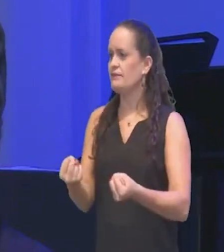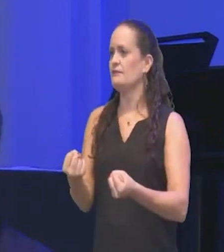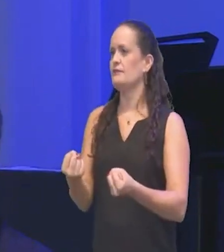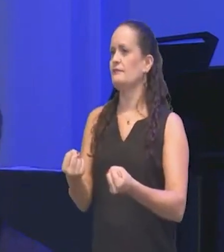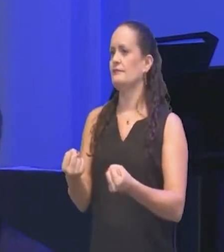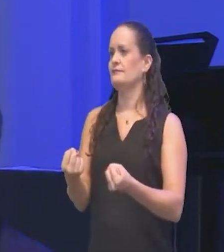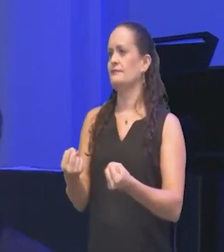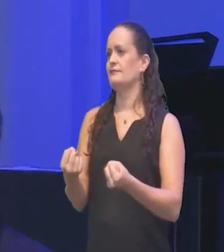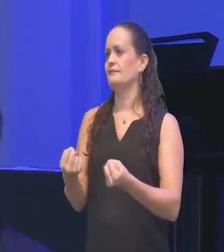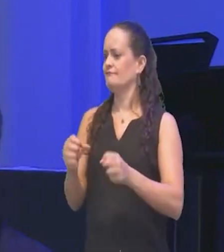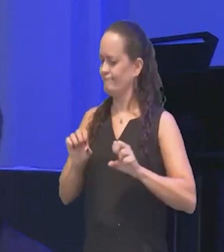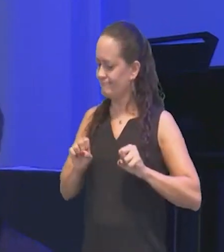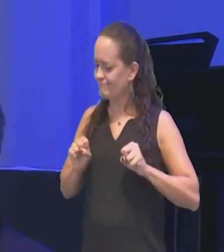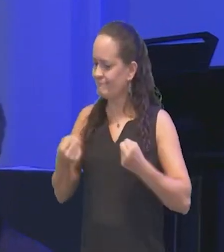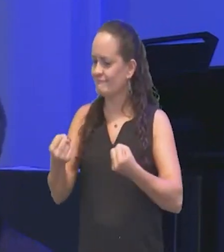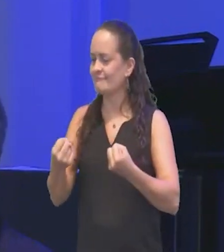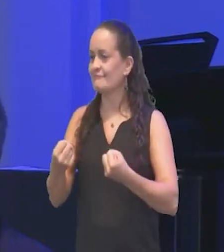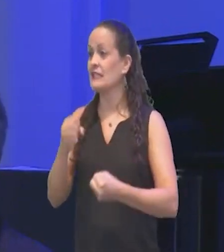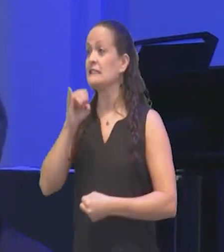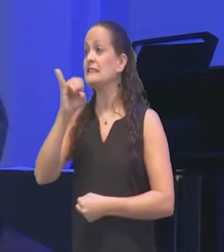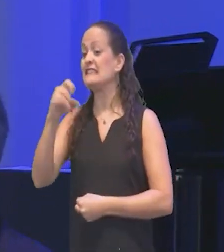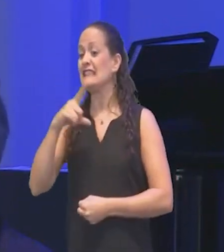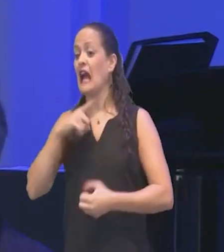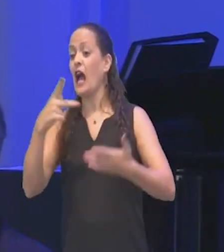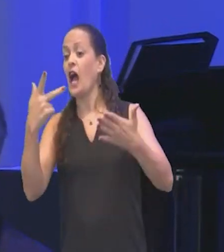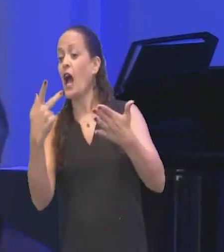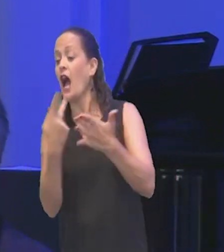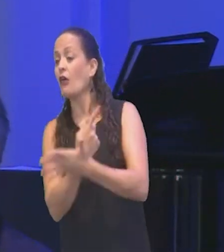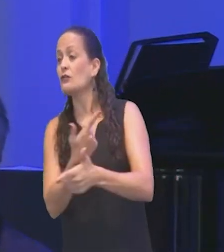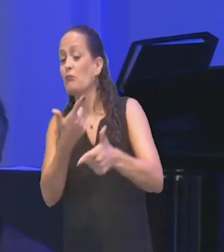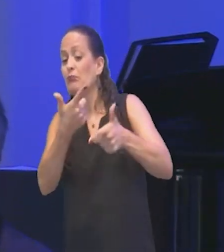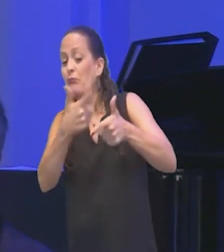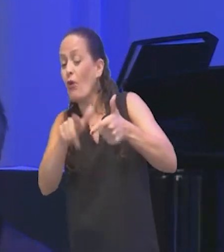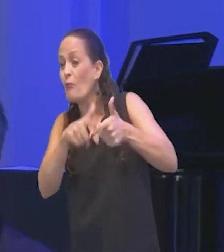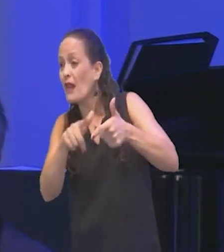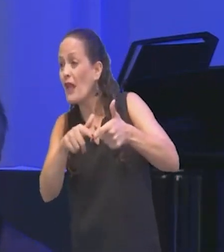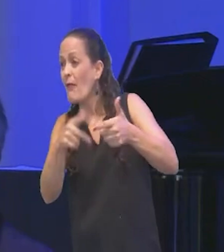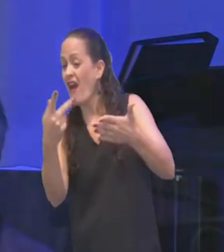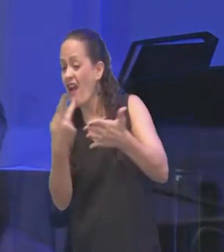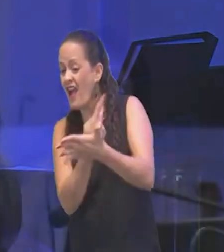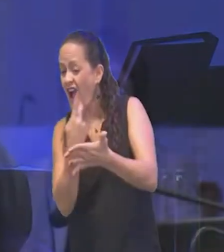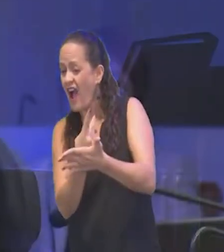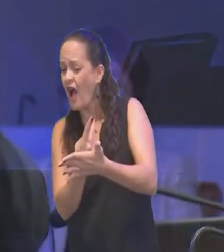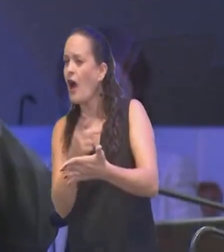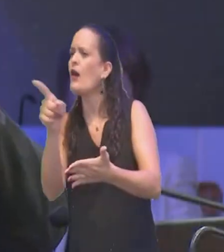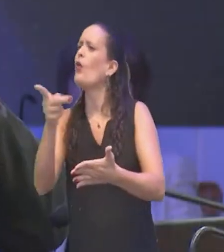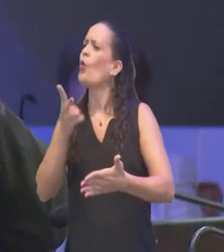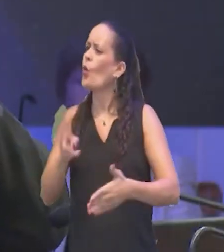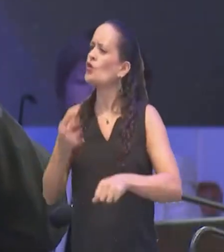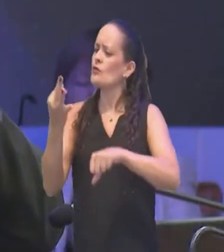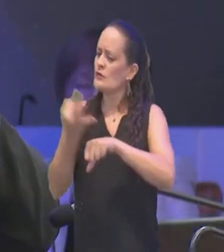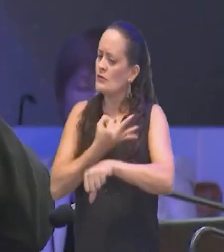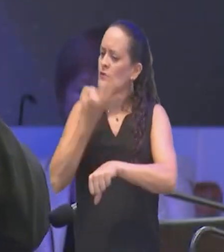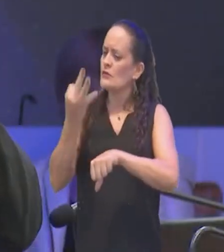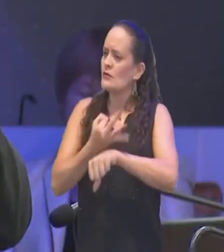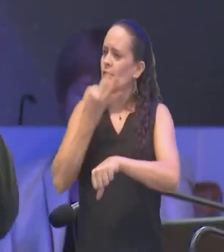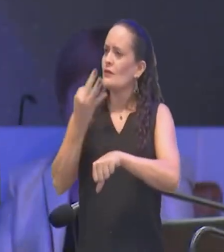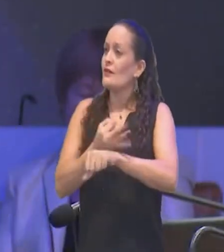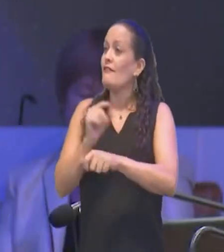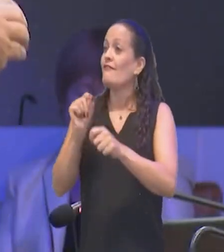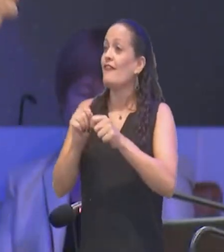ser feito. E se alguma coisa der errado, querido, na caminhada, continue praticando o que é